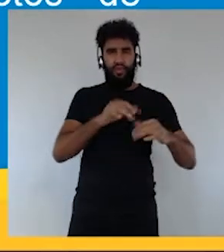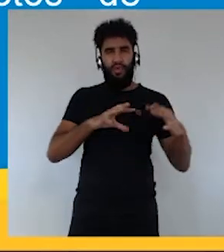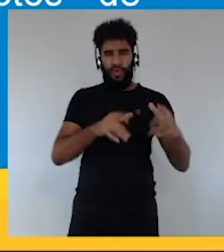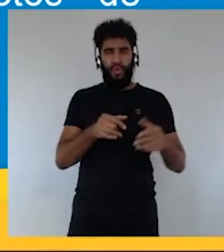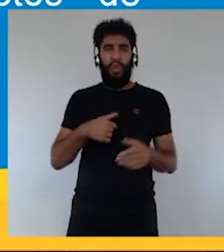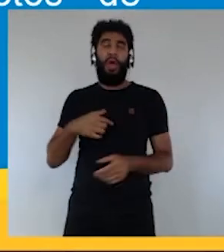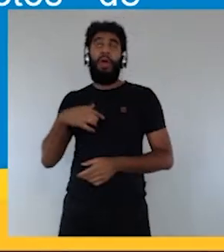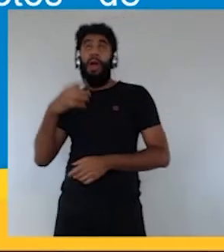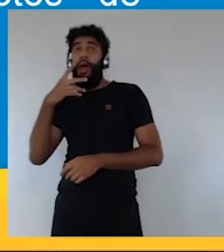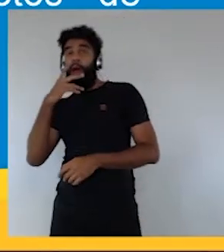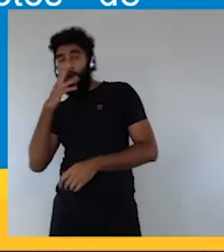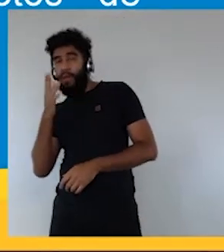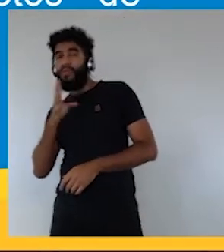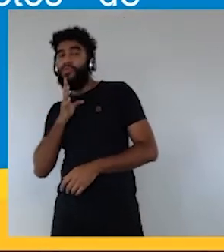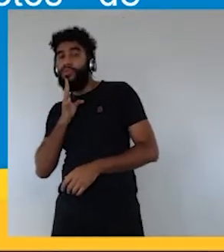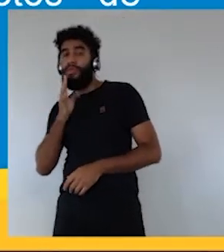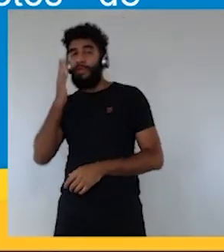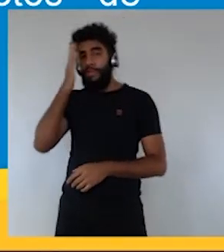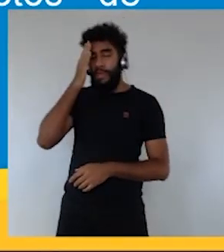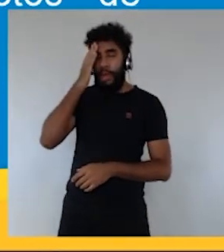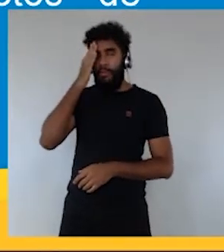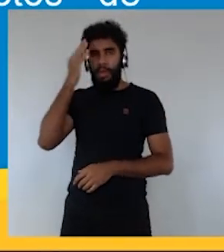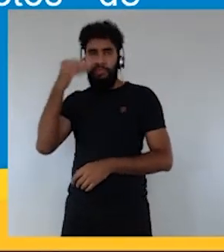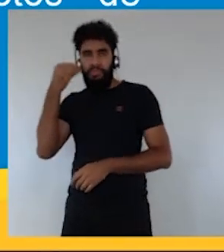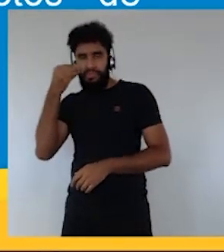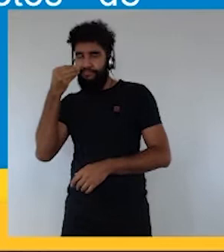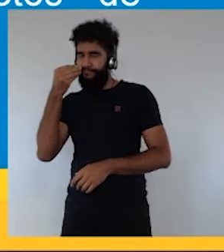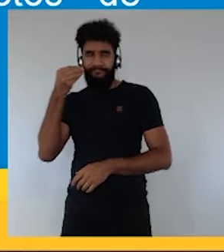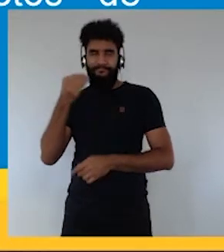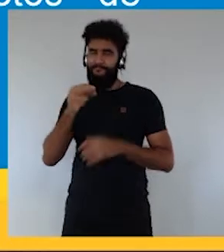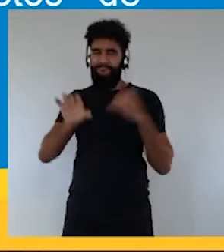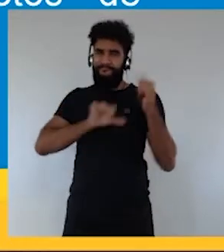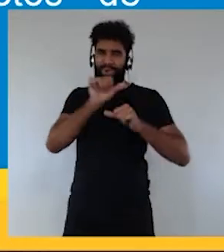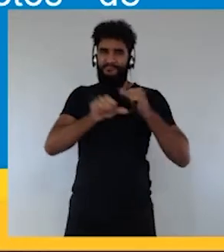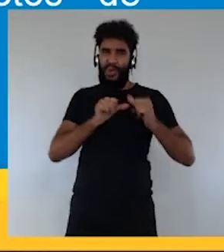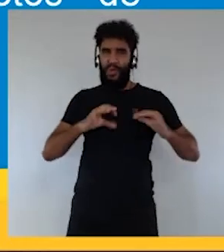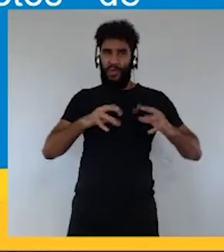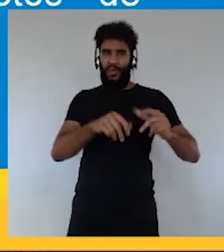de realidade, e isso também aconteceu no contexto da arbitragem.